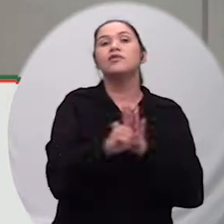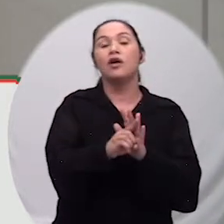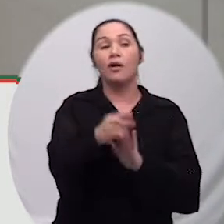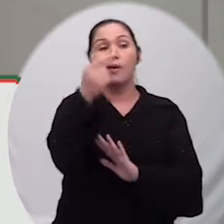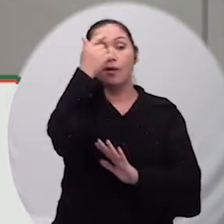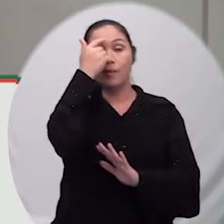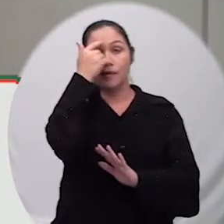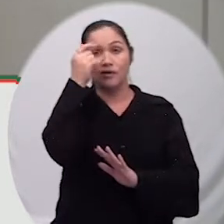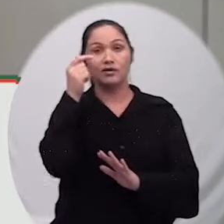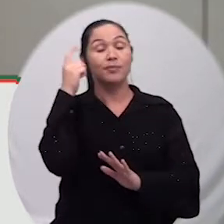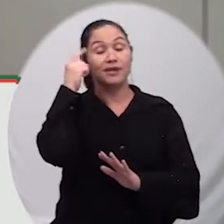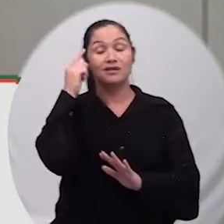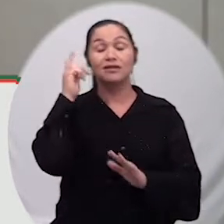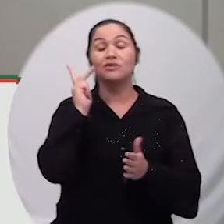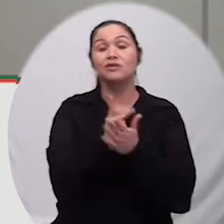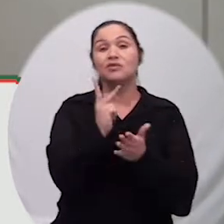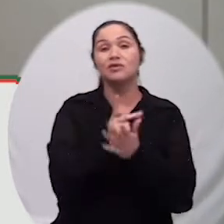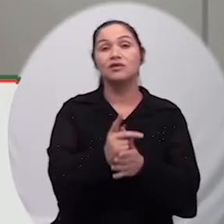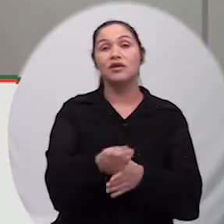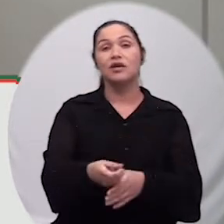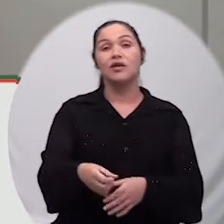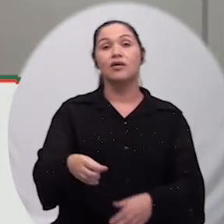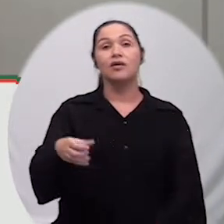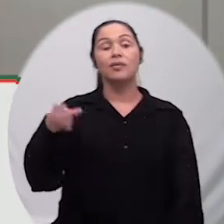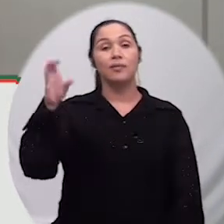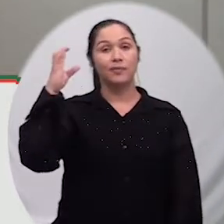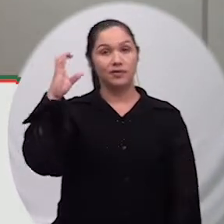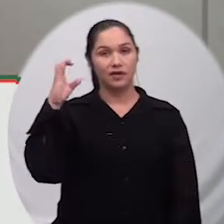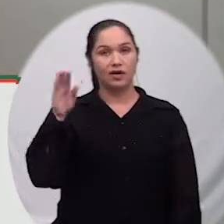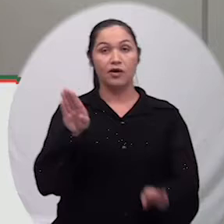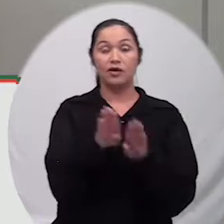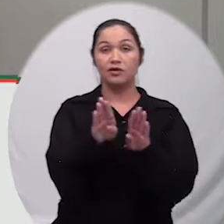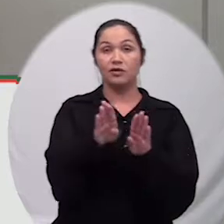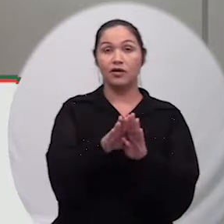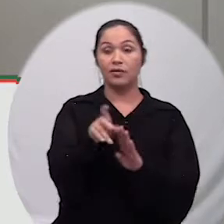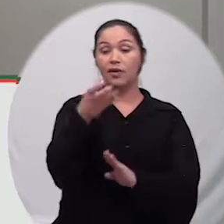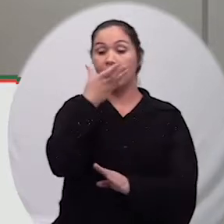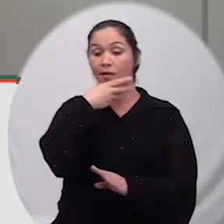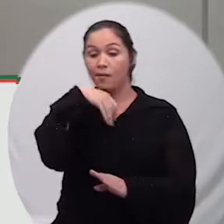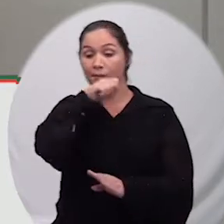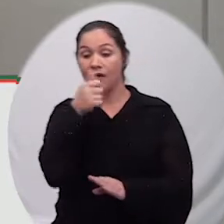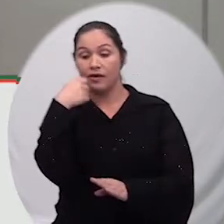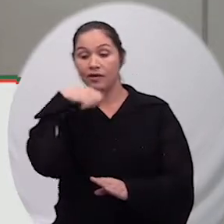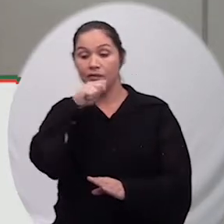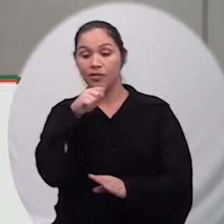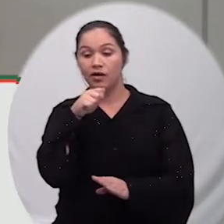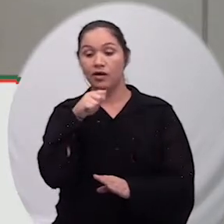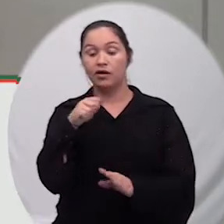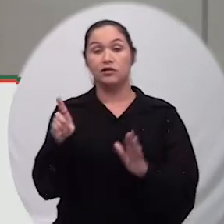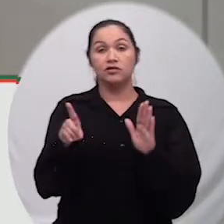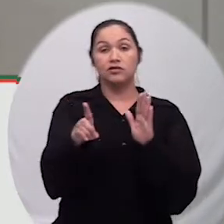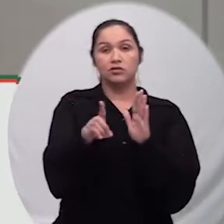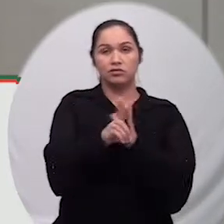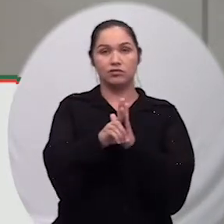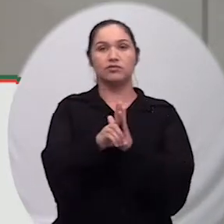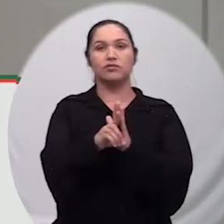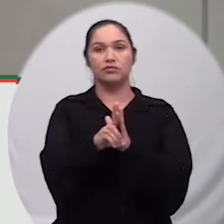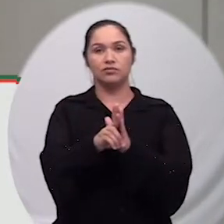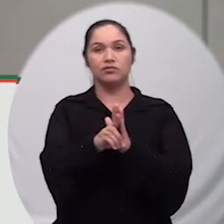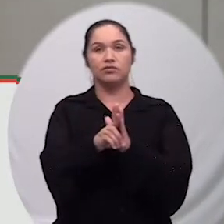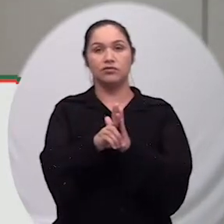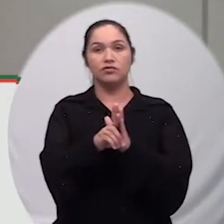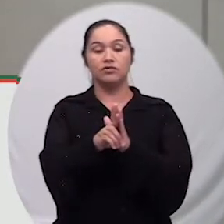cidadania, direito dos pais sobre a educação religiosa e moral dos seus filhos, assegurado